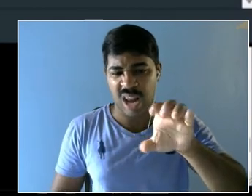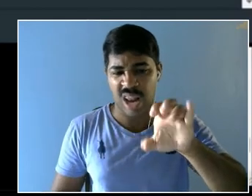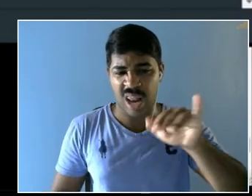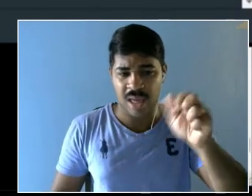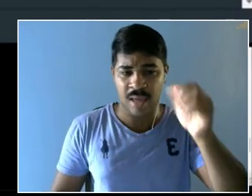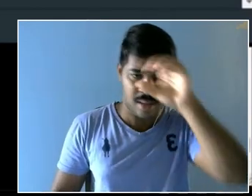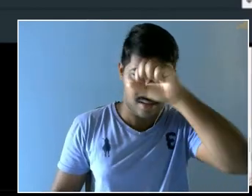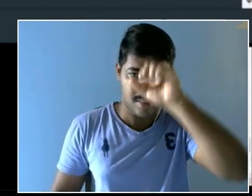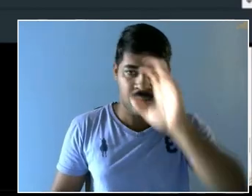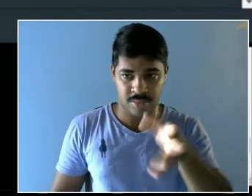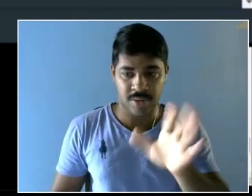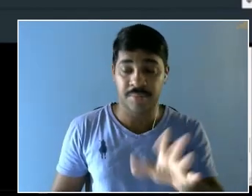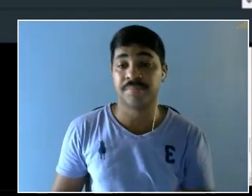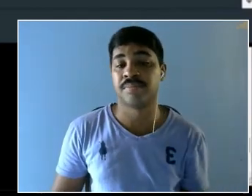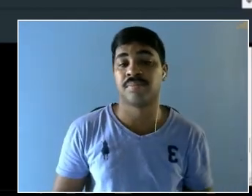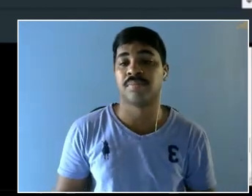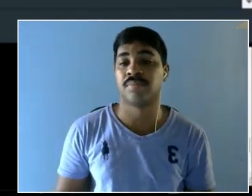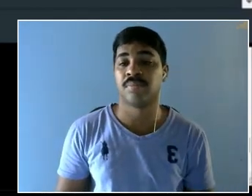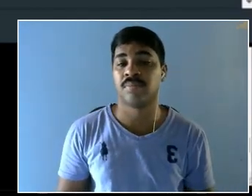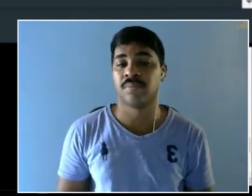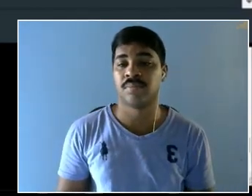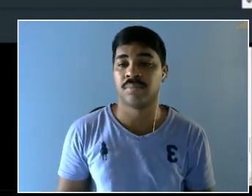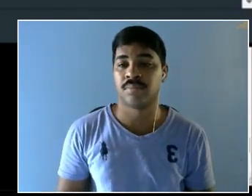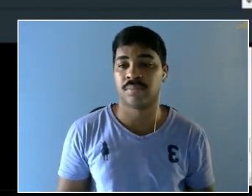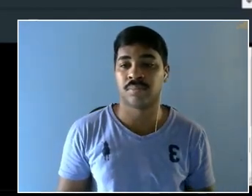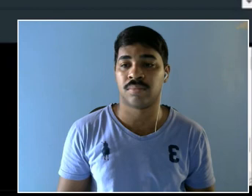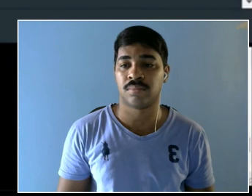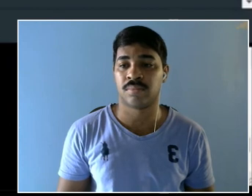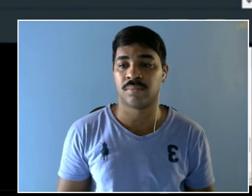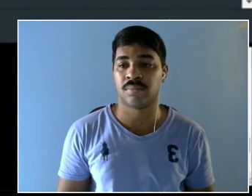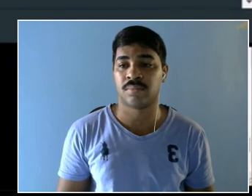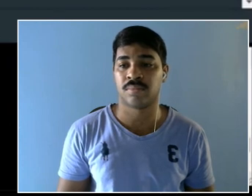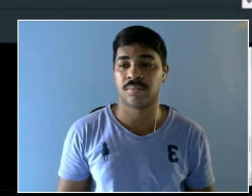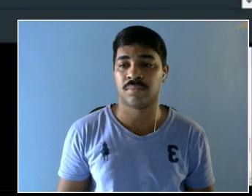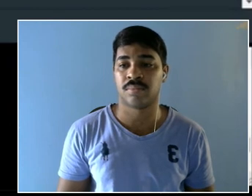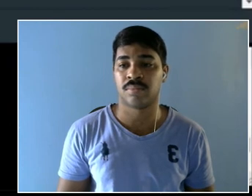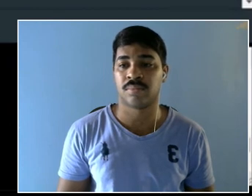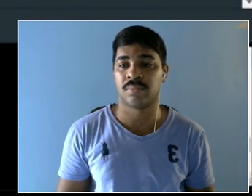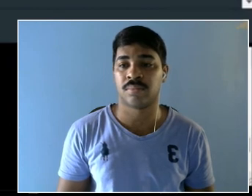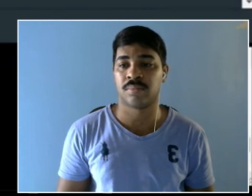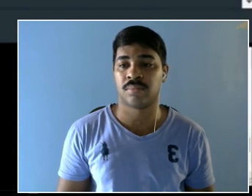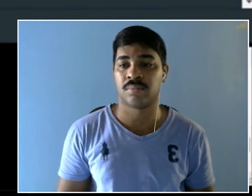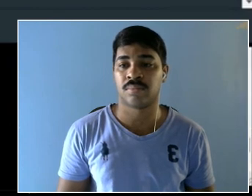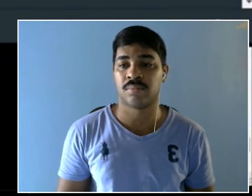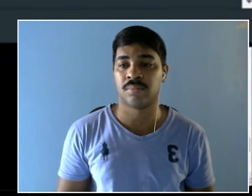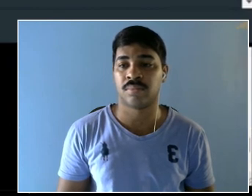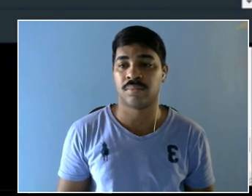bem. Agora, eu vou colocar isso tudo dentro de uma